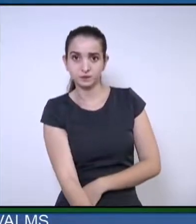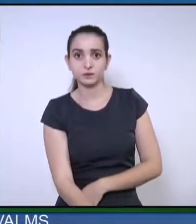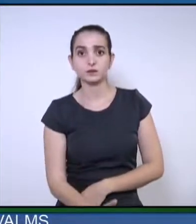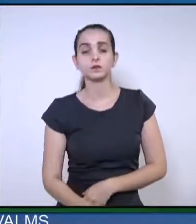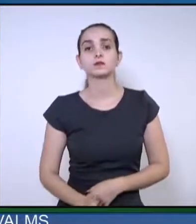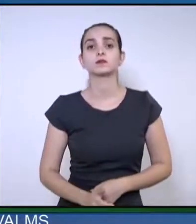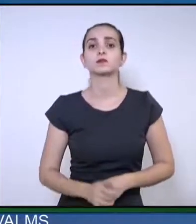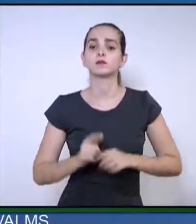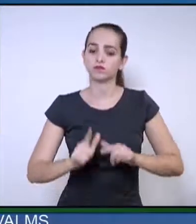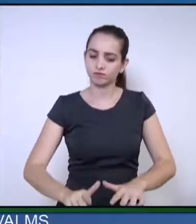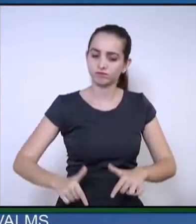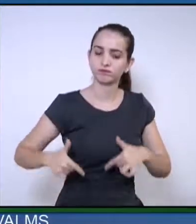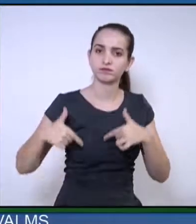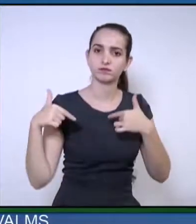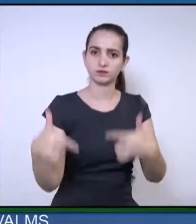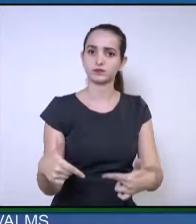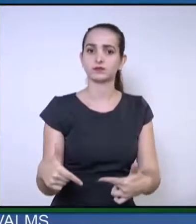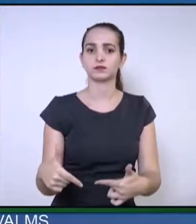um ativista,